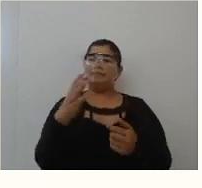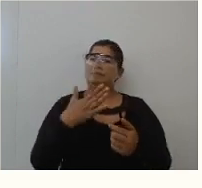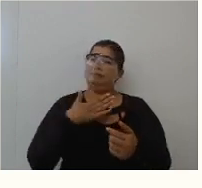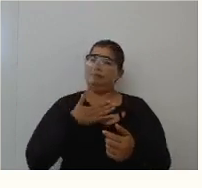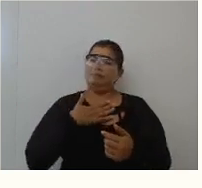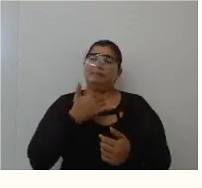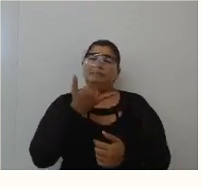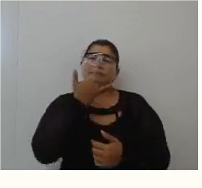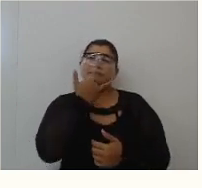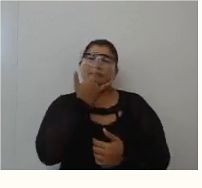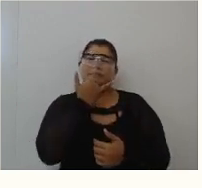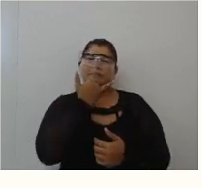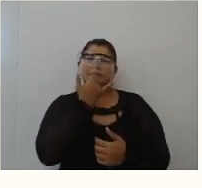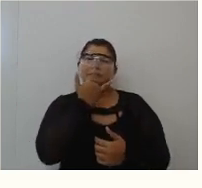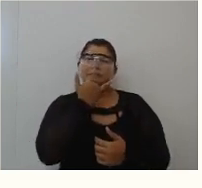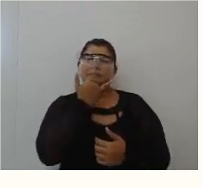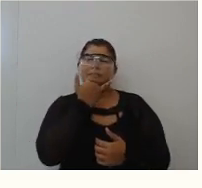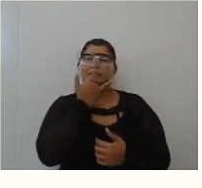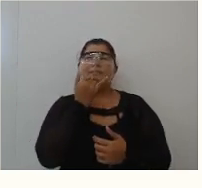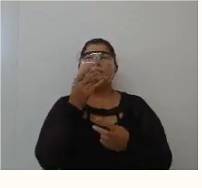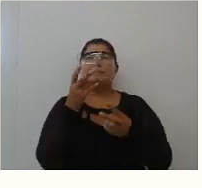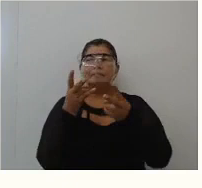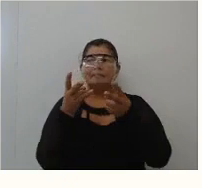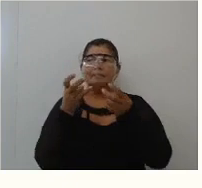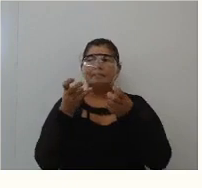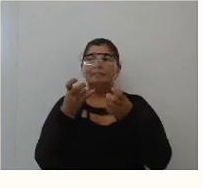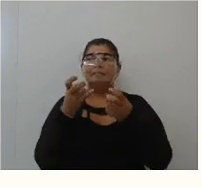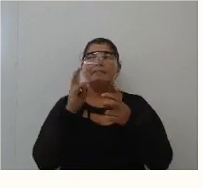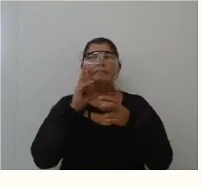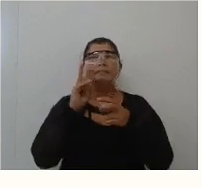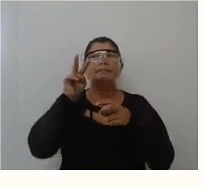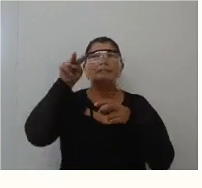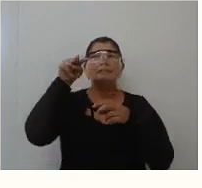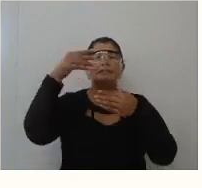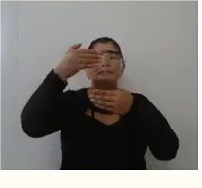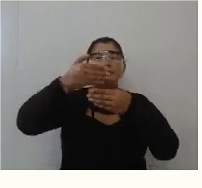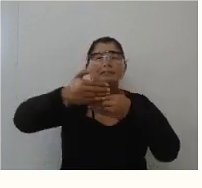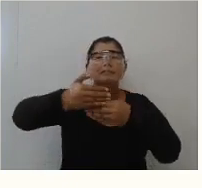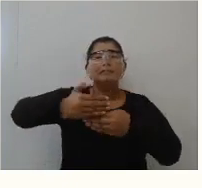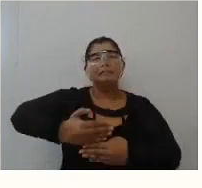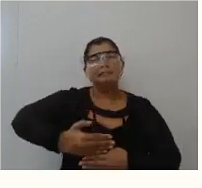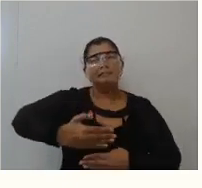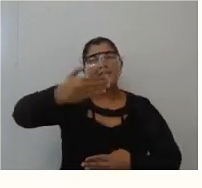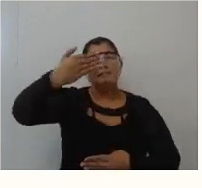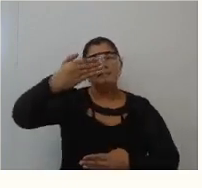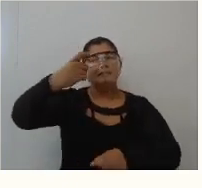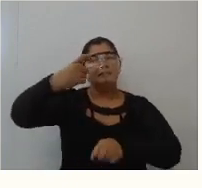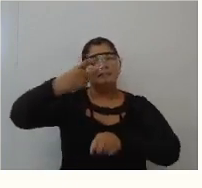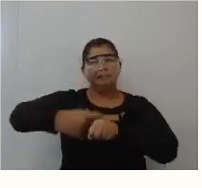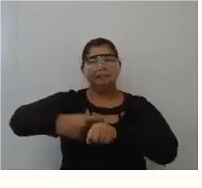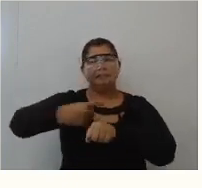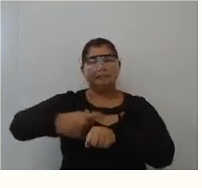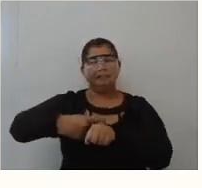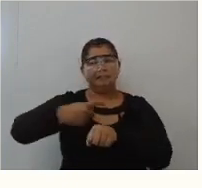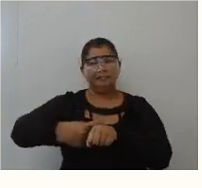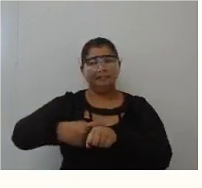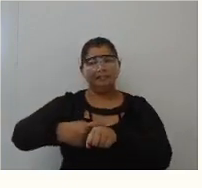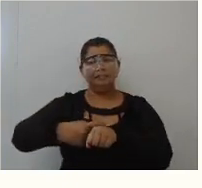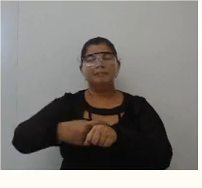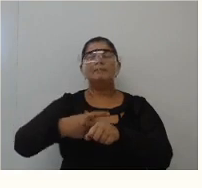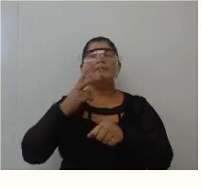desculpasse. Verifique se o muro é sólido. Verifique